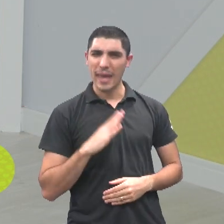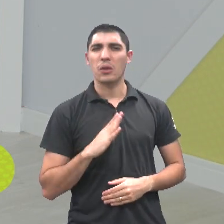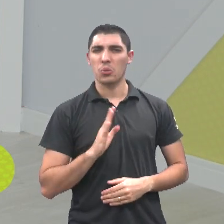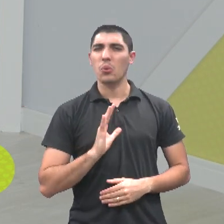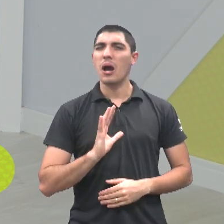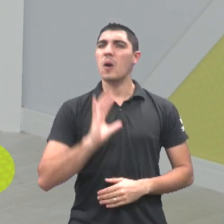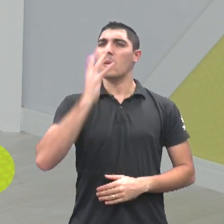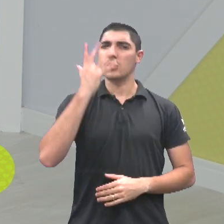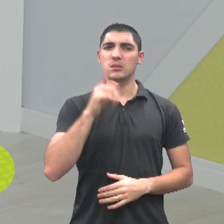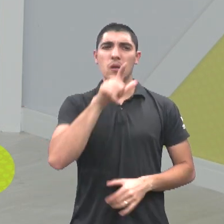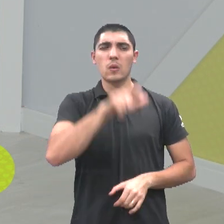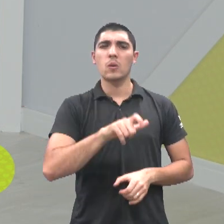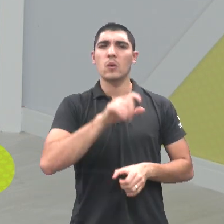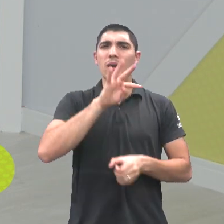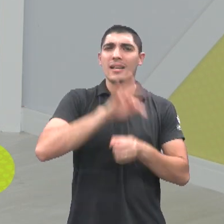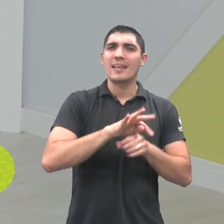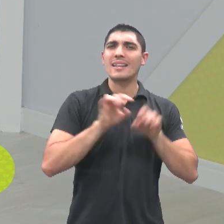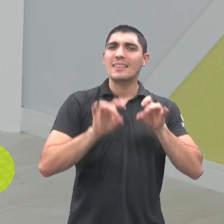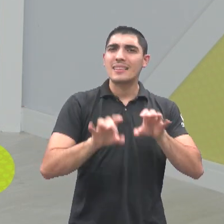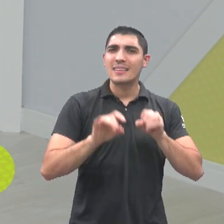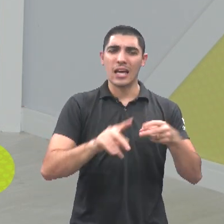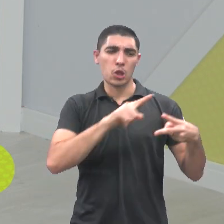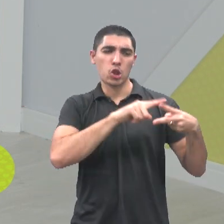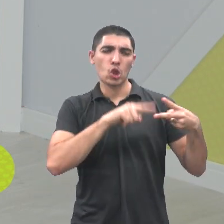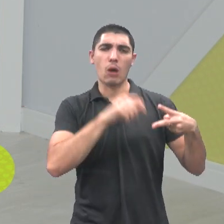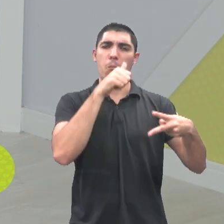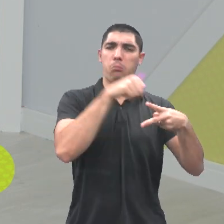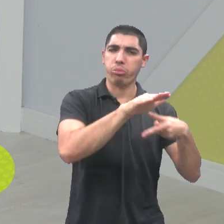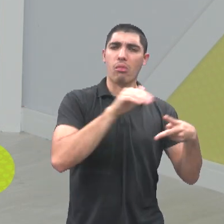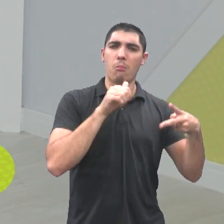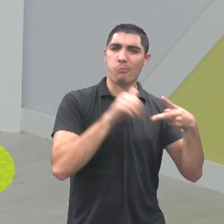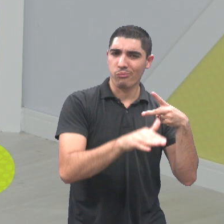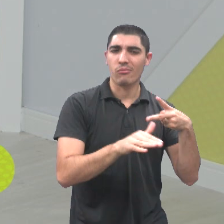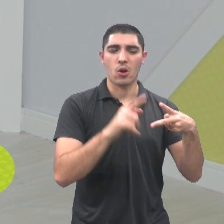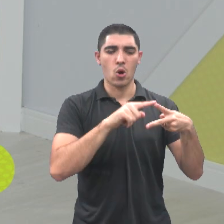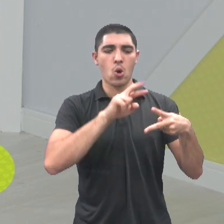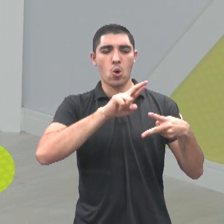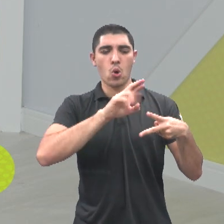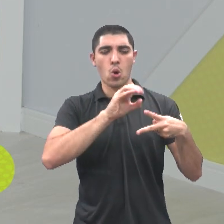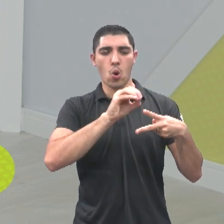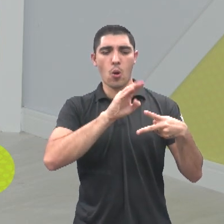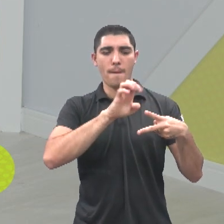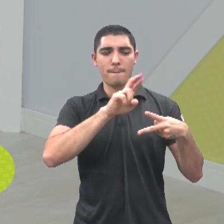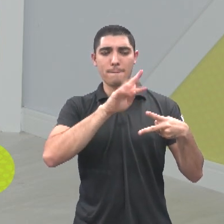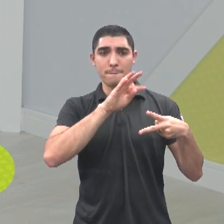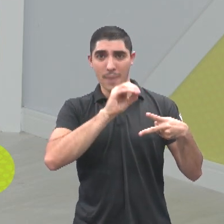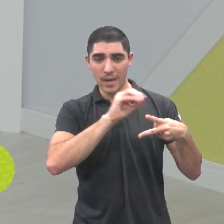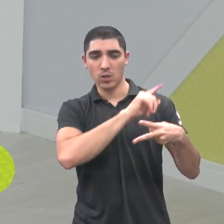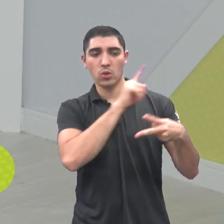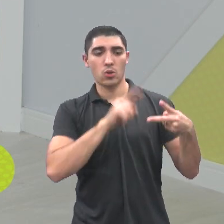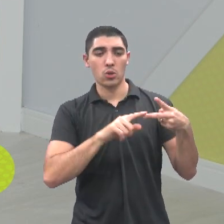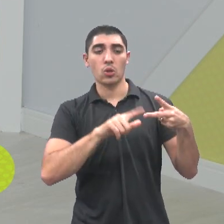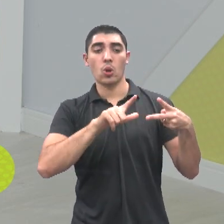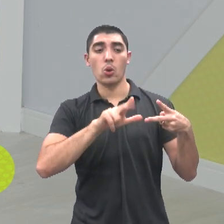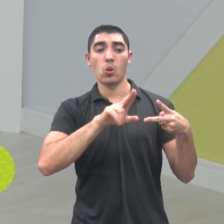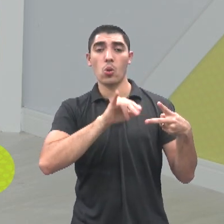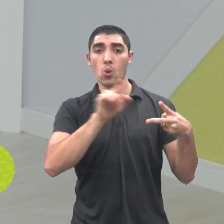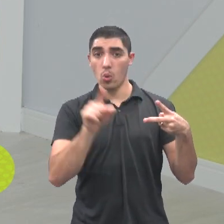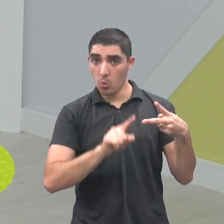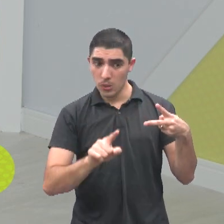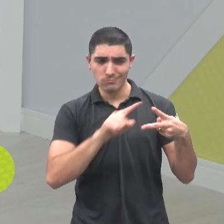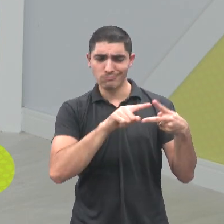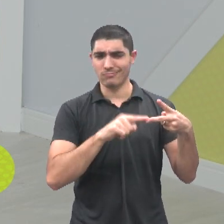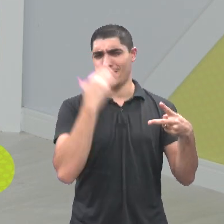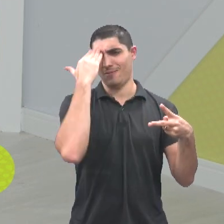Aliás, perdeu 2 técnicos, né? Roberto Fonseca e também o Luiz Carlos Martins, 2 técnicos renomados aí em termos de Série A2,